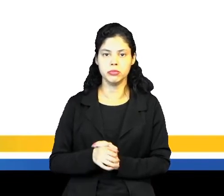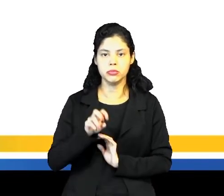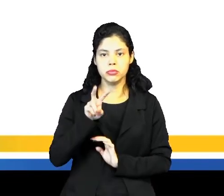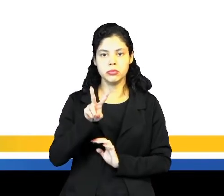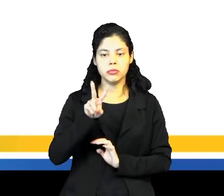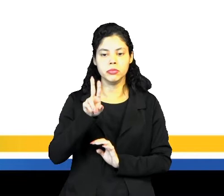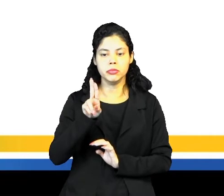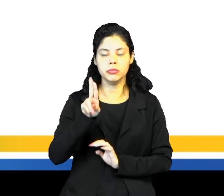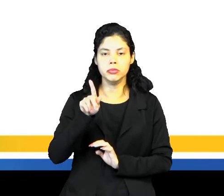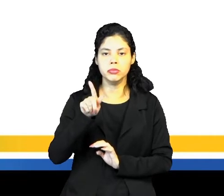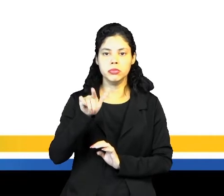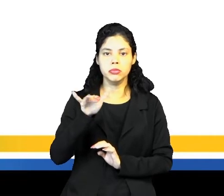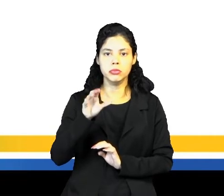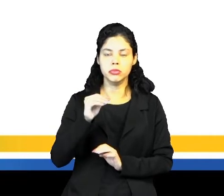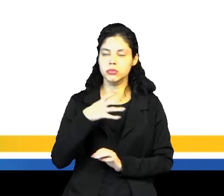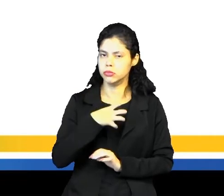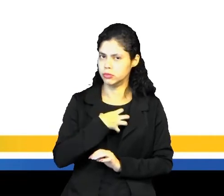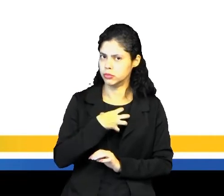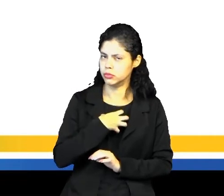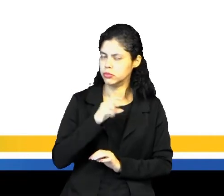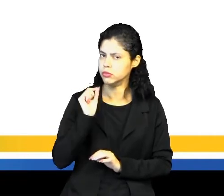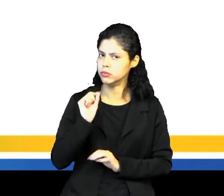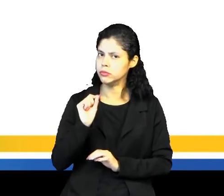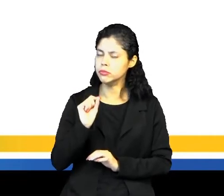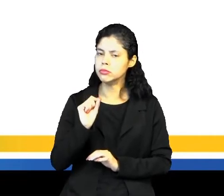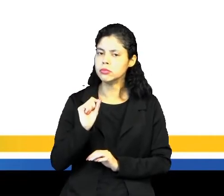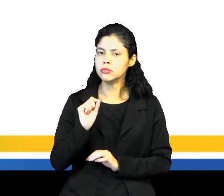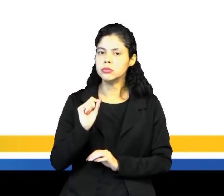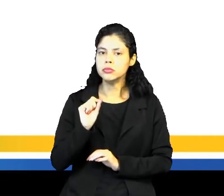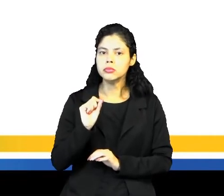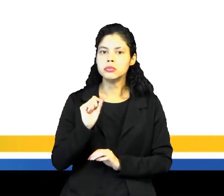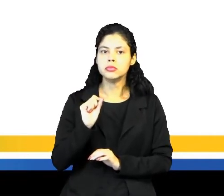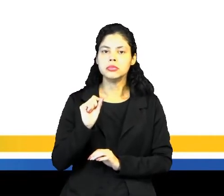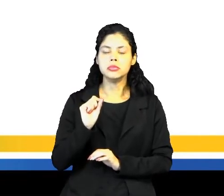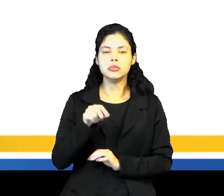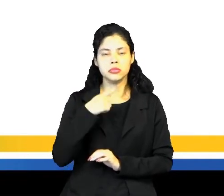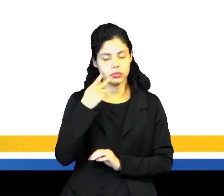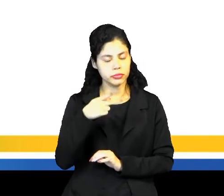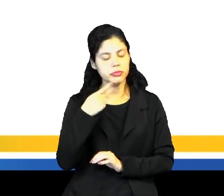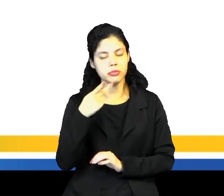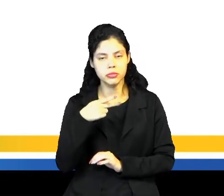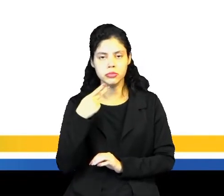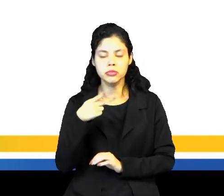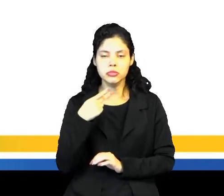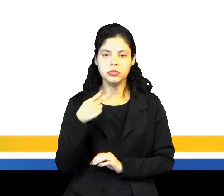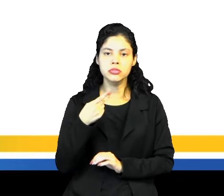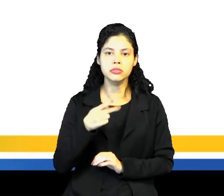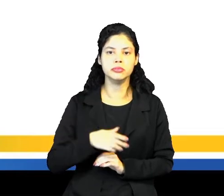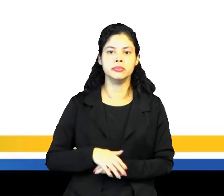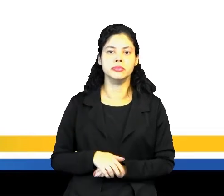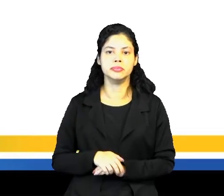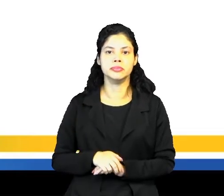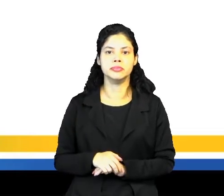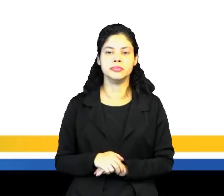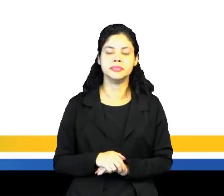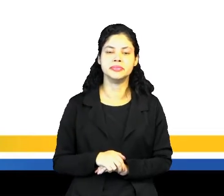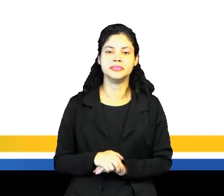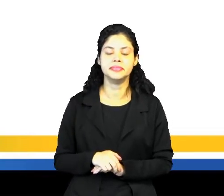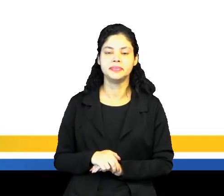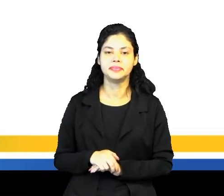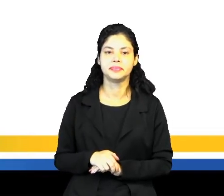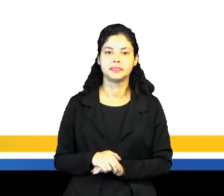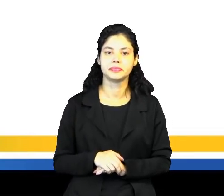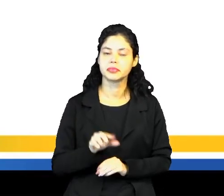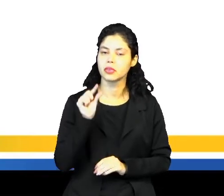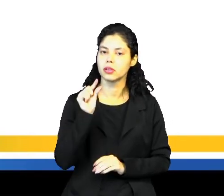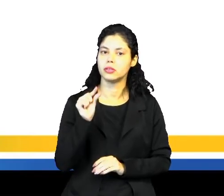vulgar durante todo o ano no sentido de falar, né, e também